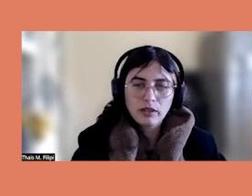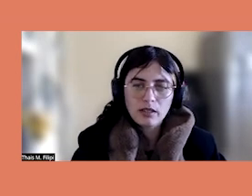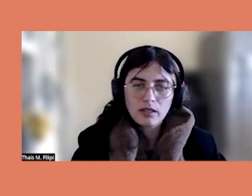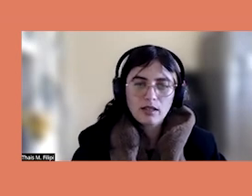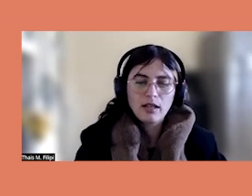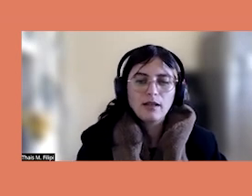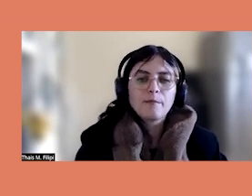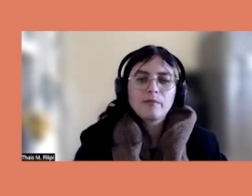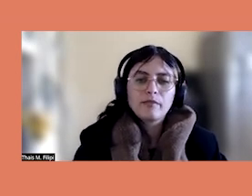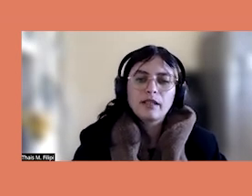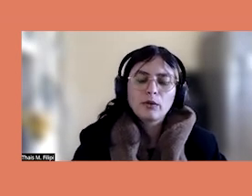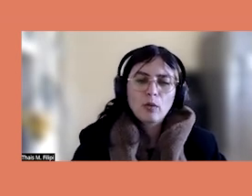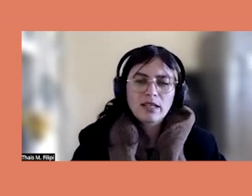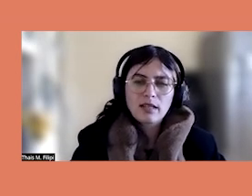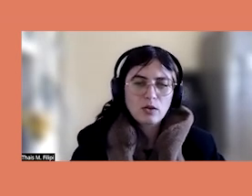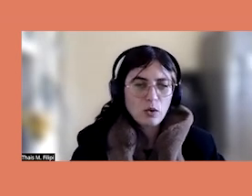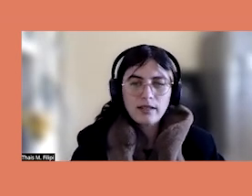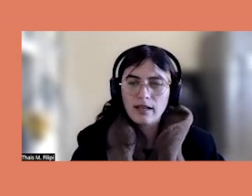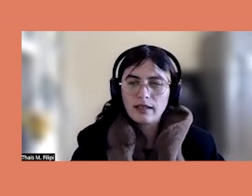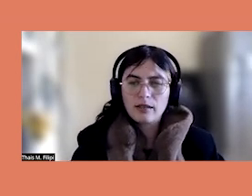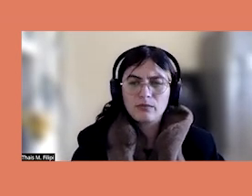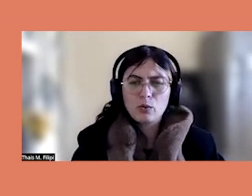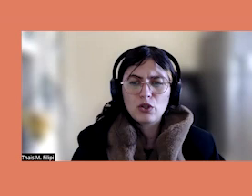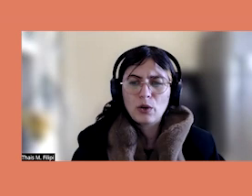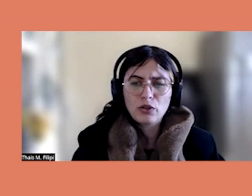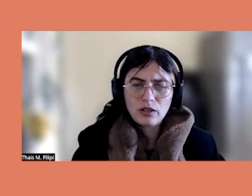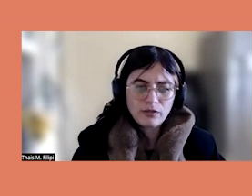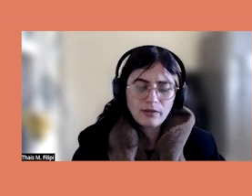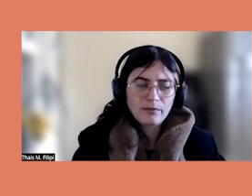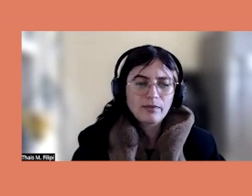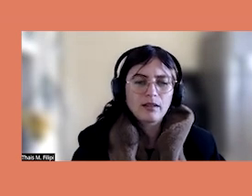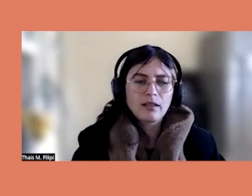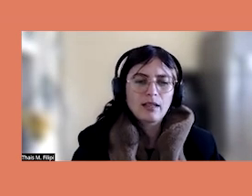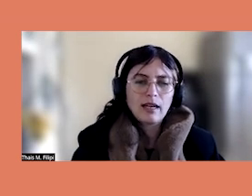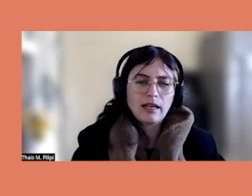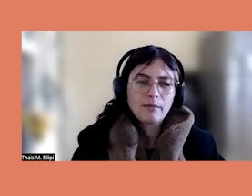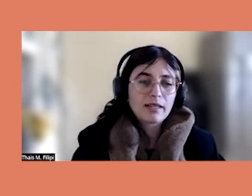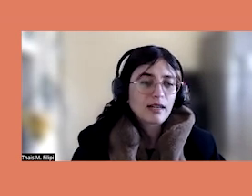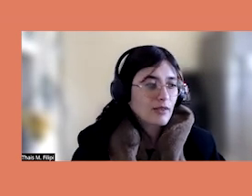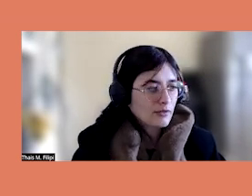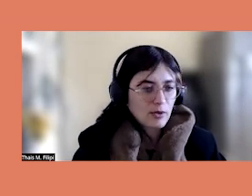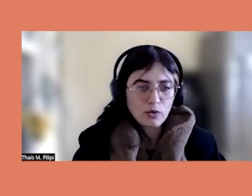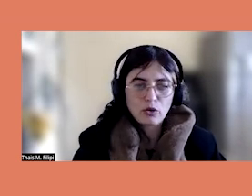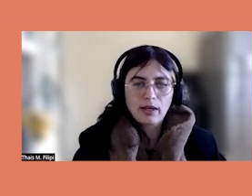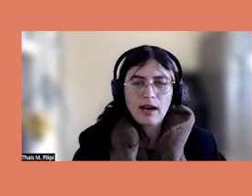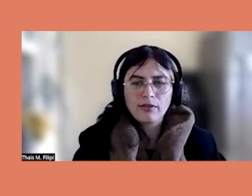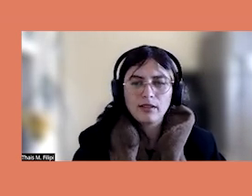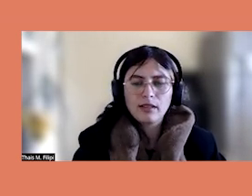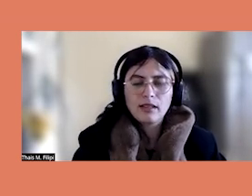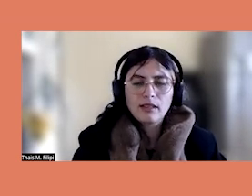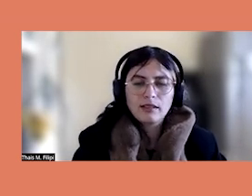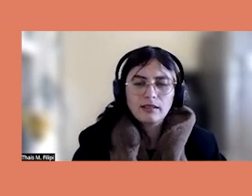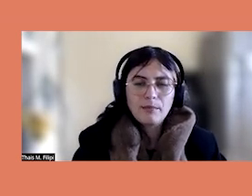muito importantes. Então, tem algumas extensões, né? Tem o GeoTIFF, que ele preserva as informações